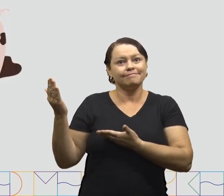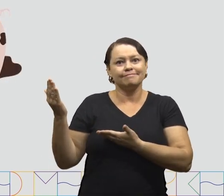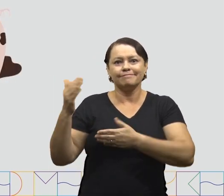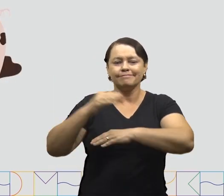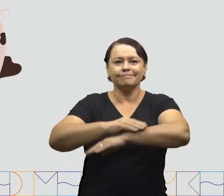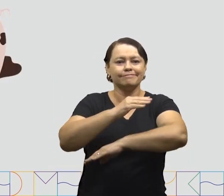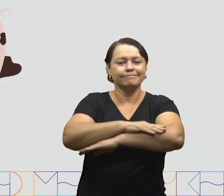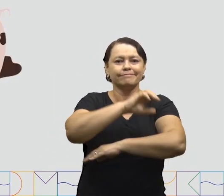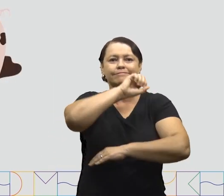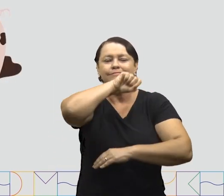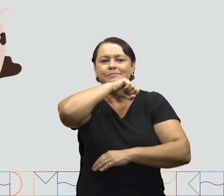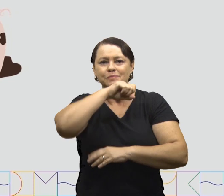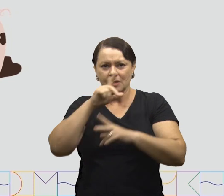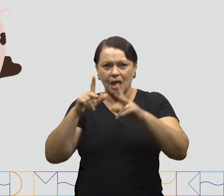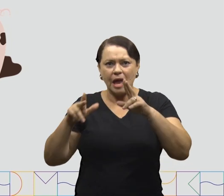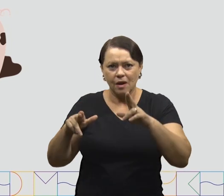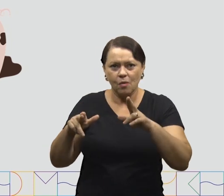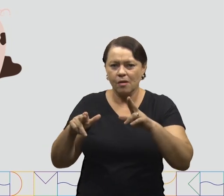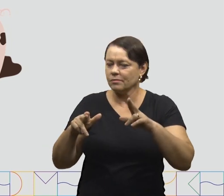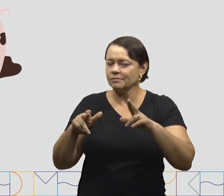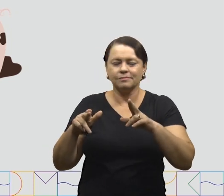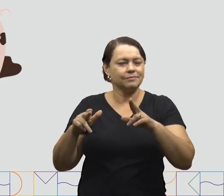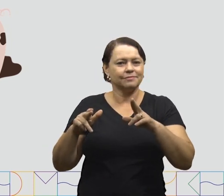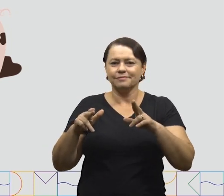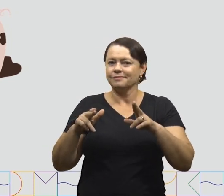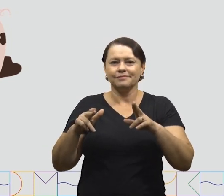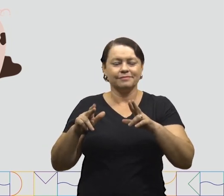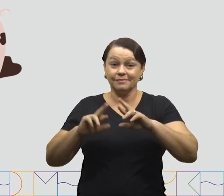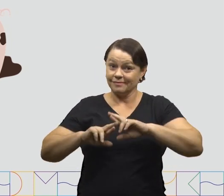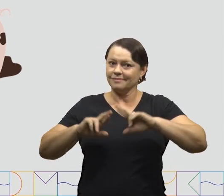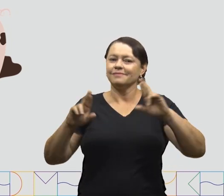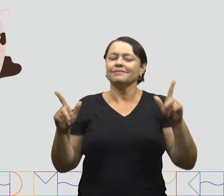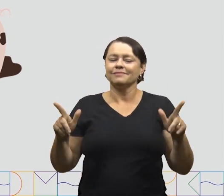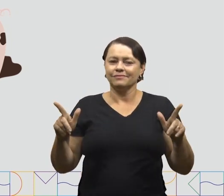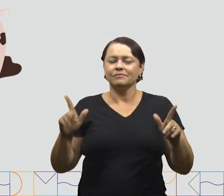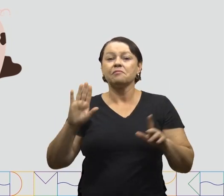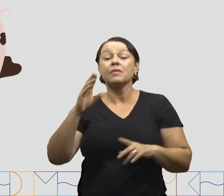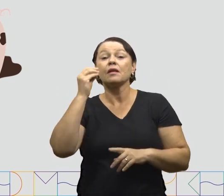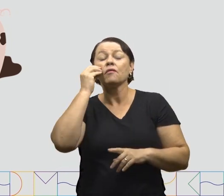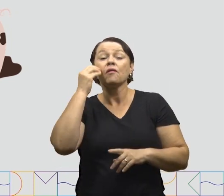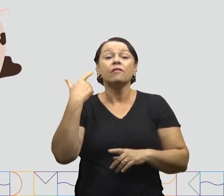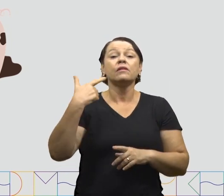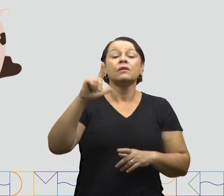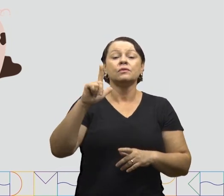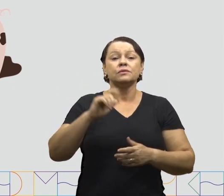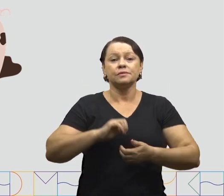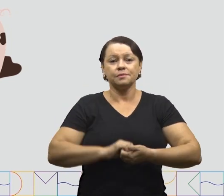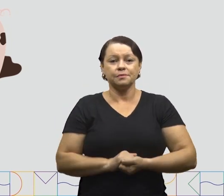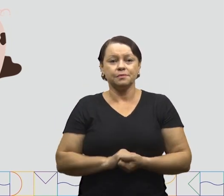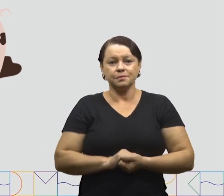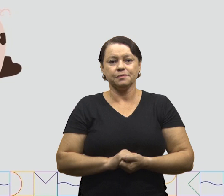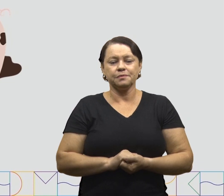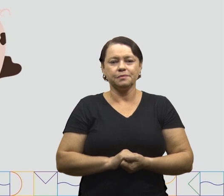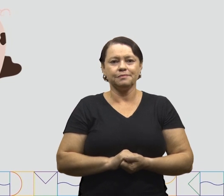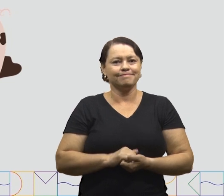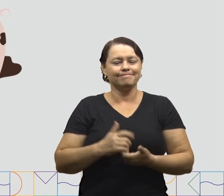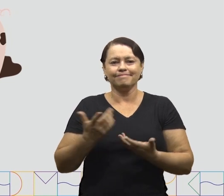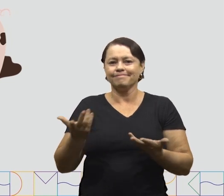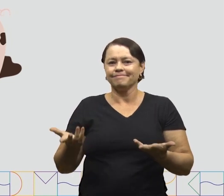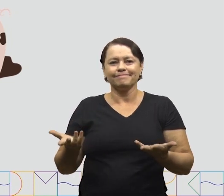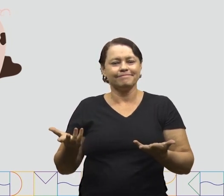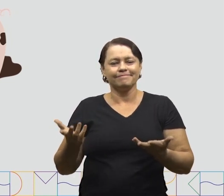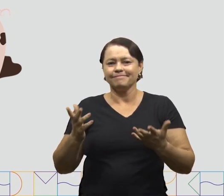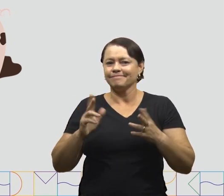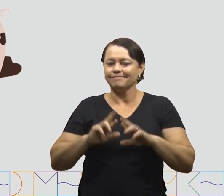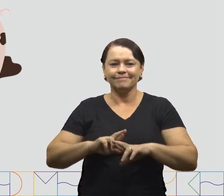O sapo e o porco. Poxa, não é igual. Ah, mas eu vou virar mais uma, né? Só pra ver assim, rapidinho.